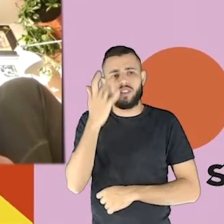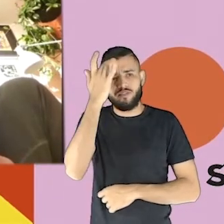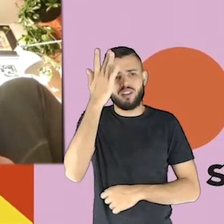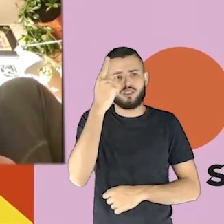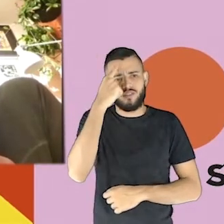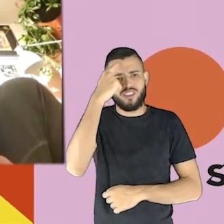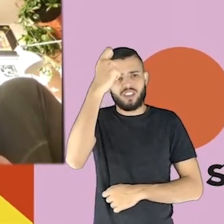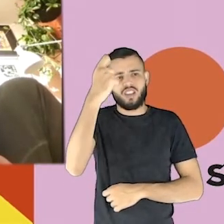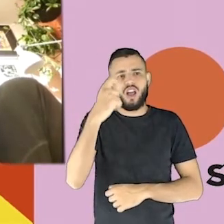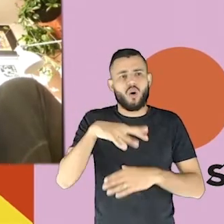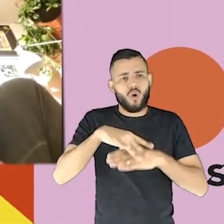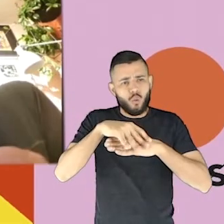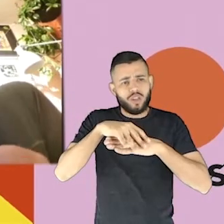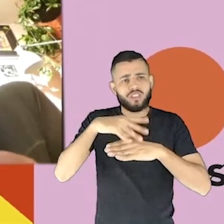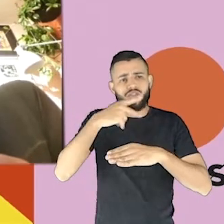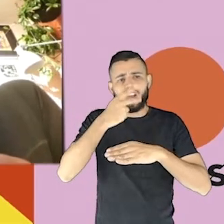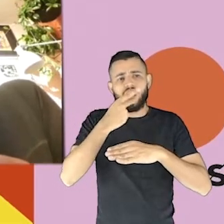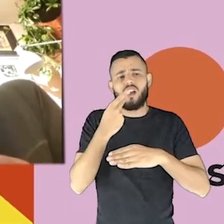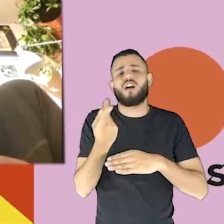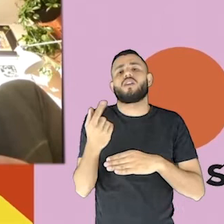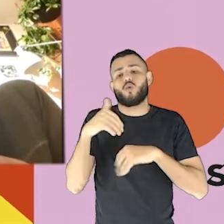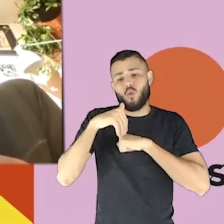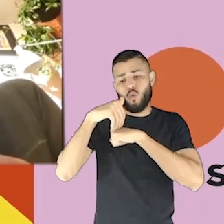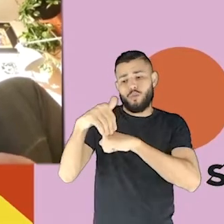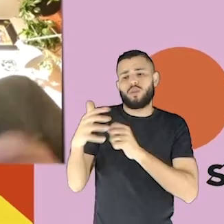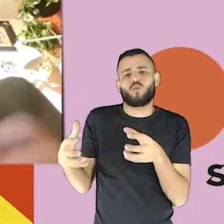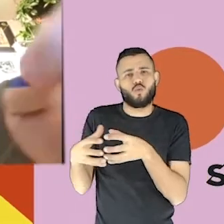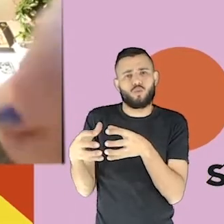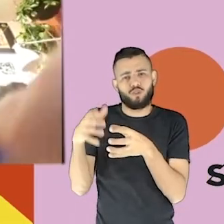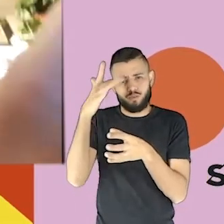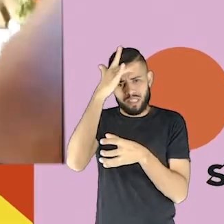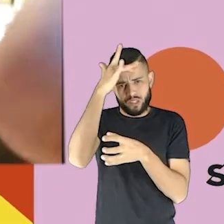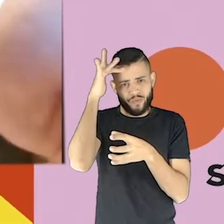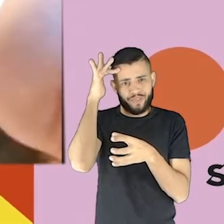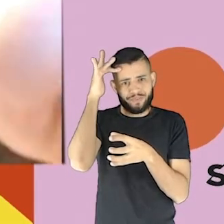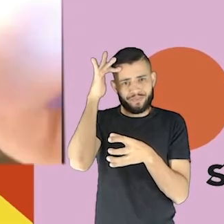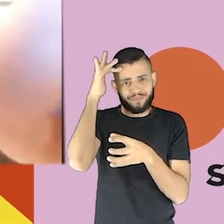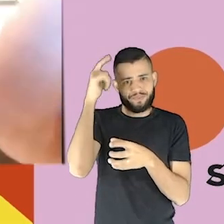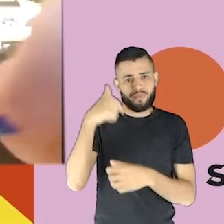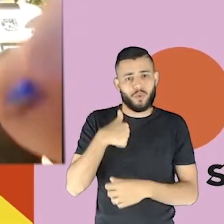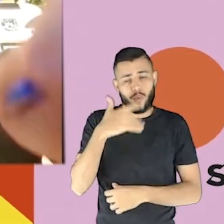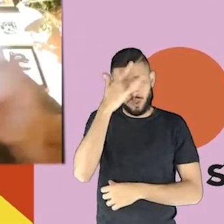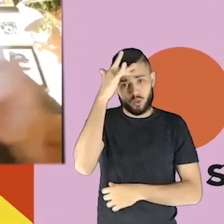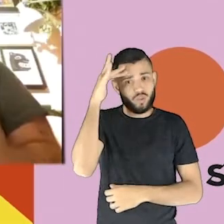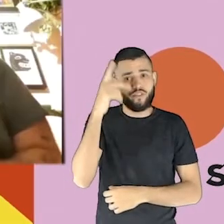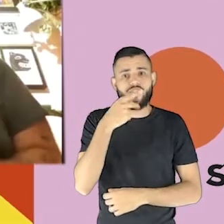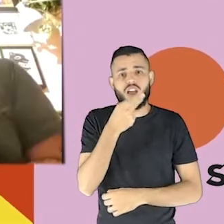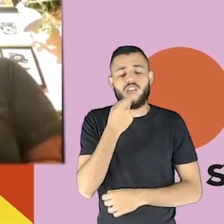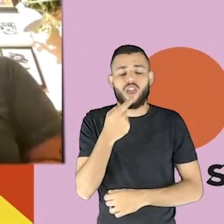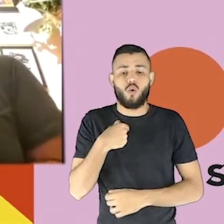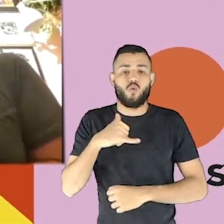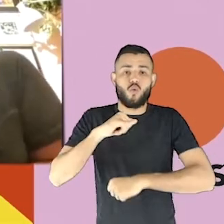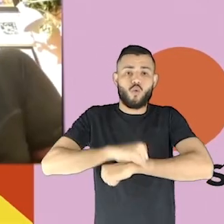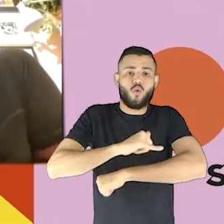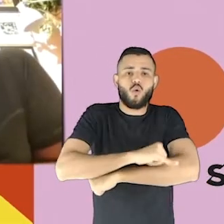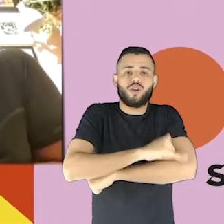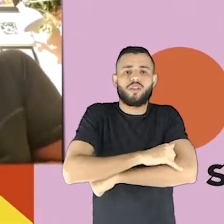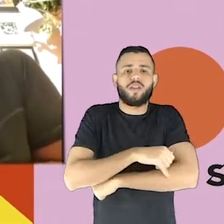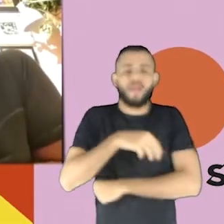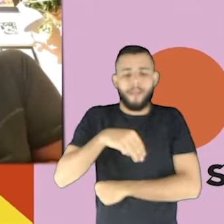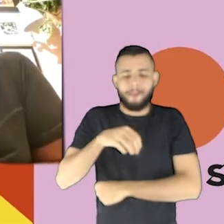fácil inventar uma doença, botar a culpa num grupo de pessoas, né? Eu sou uma pessoa que... Eu sou tida como gorda média,